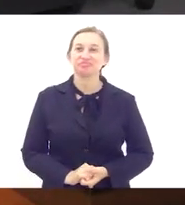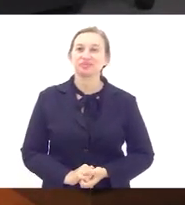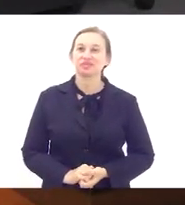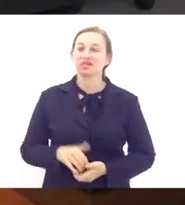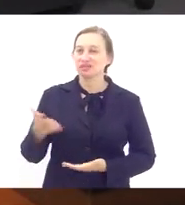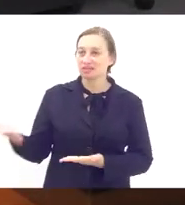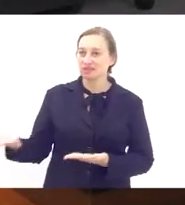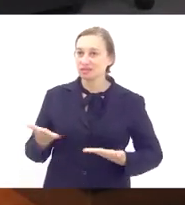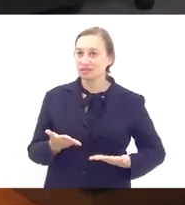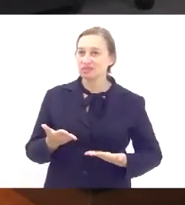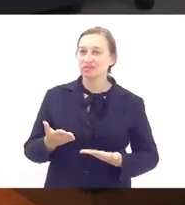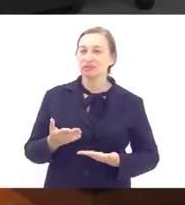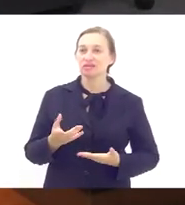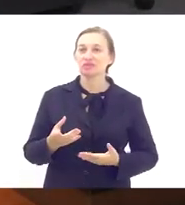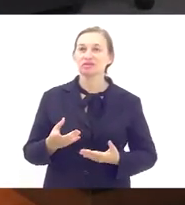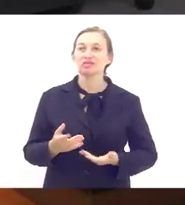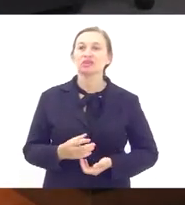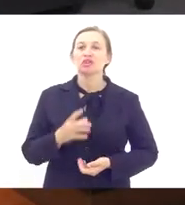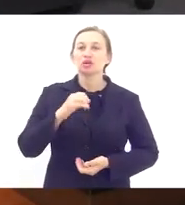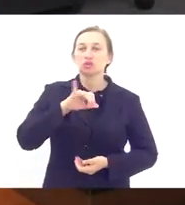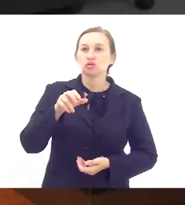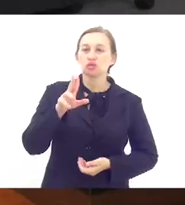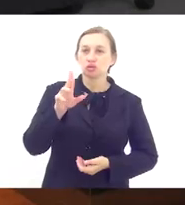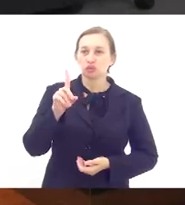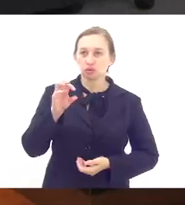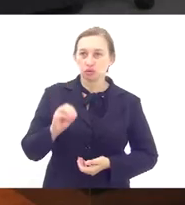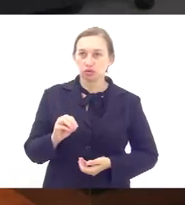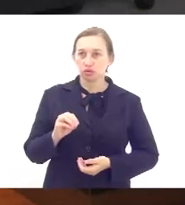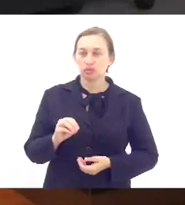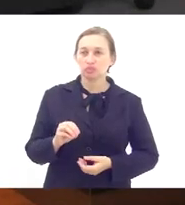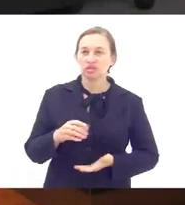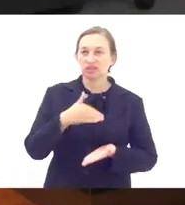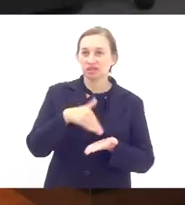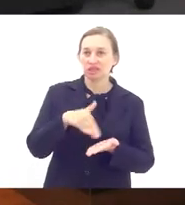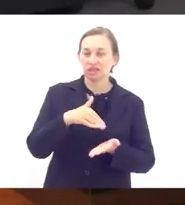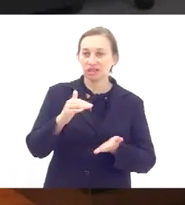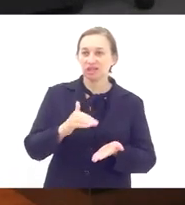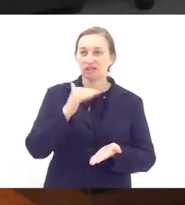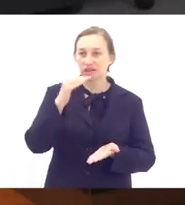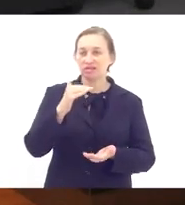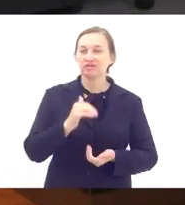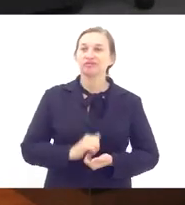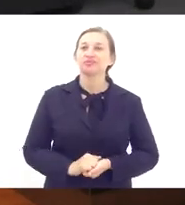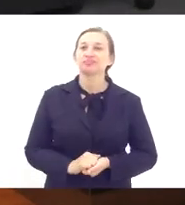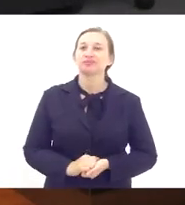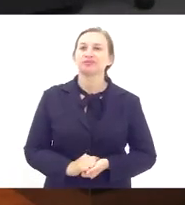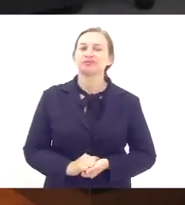Vou chamar o próximo convidado, Júlio César Ferreira, subsecretário da Receita. Por favor, seu Júlio.